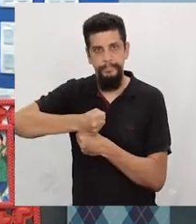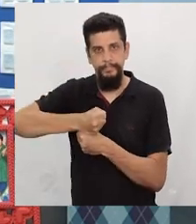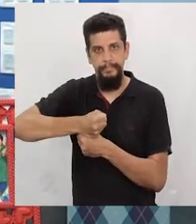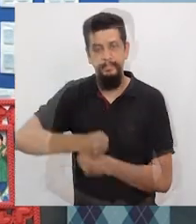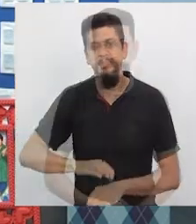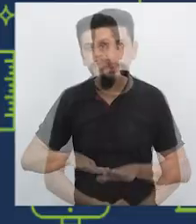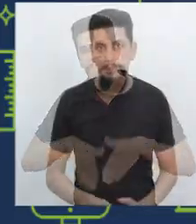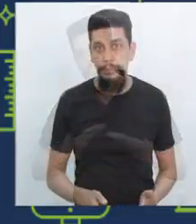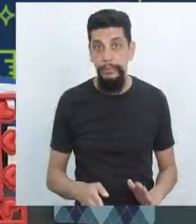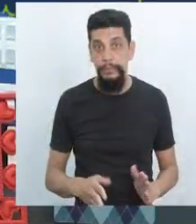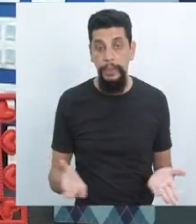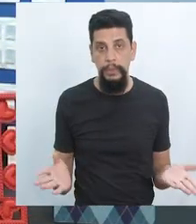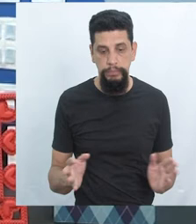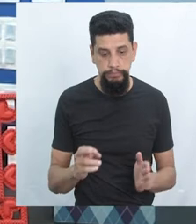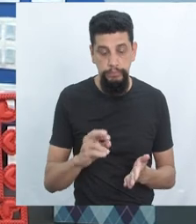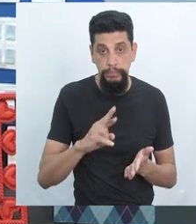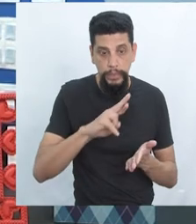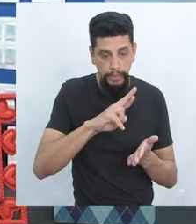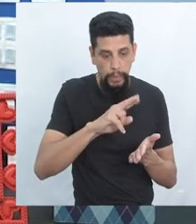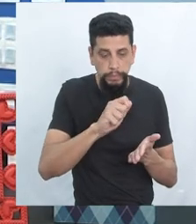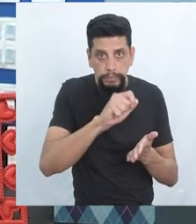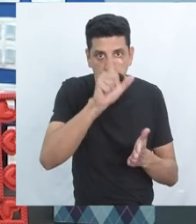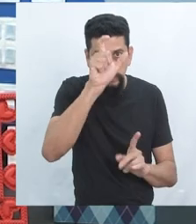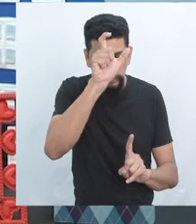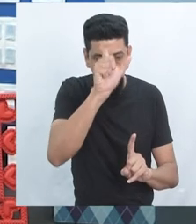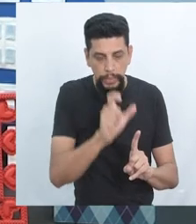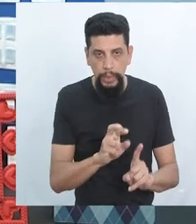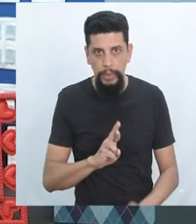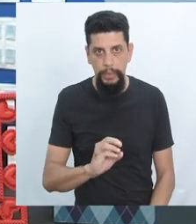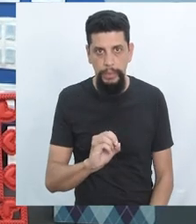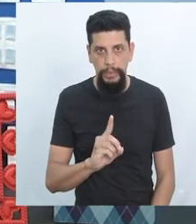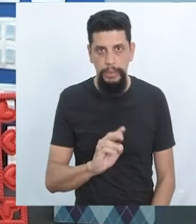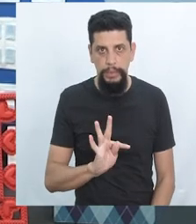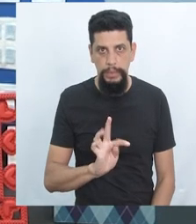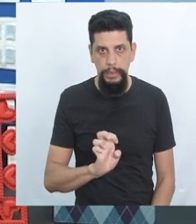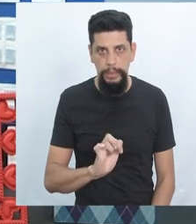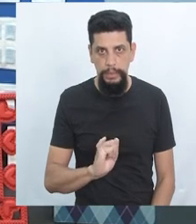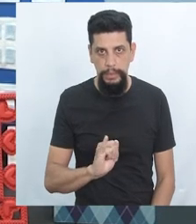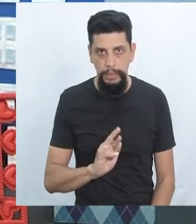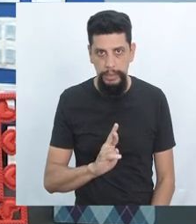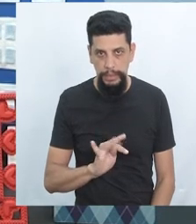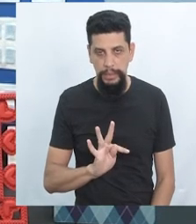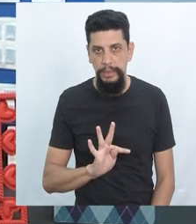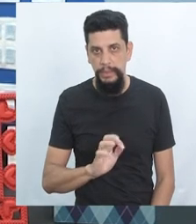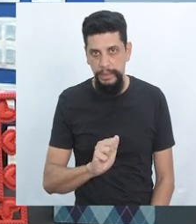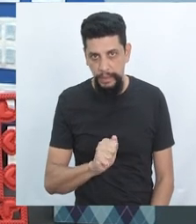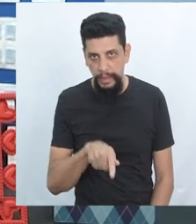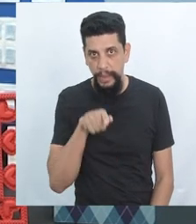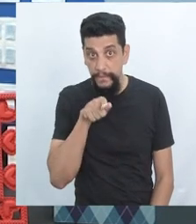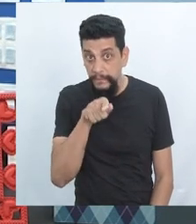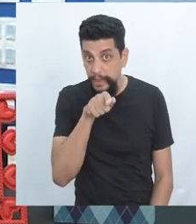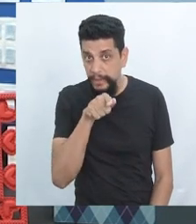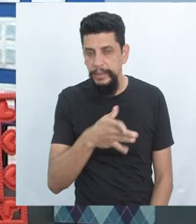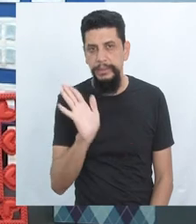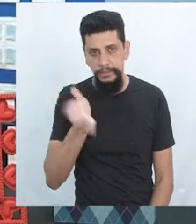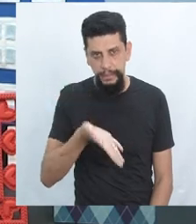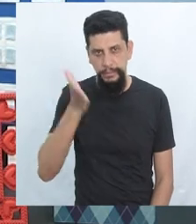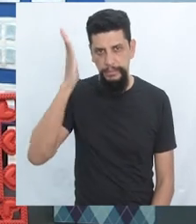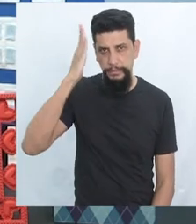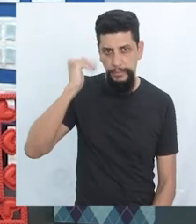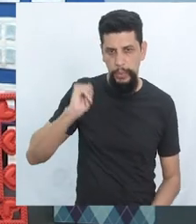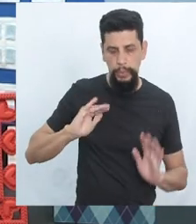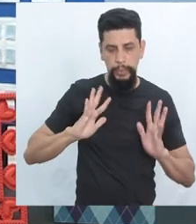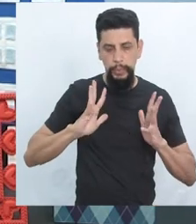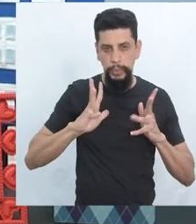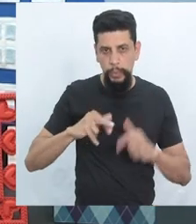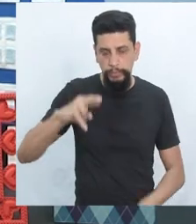fechou. Vamos brincar de roteirista? Agora o roteirista é você. Nós